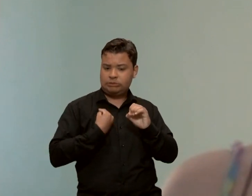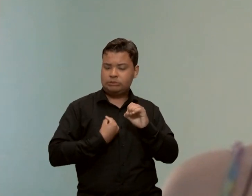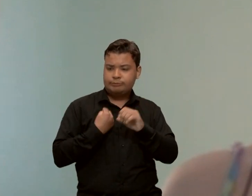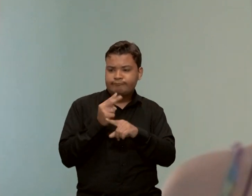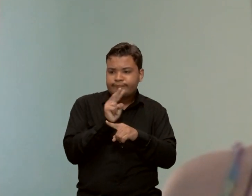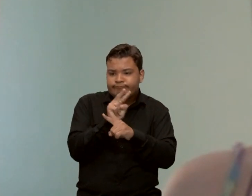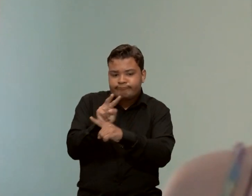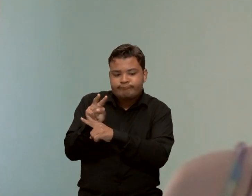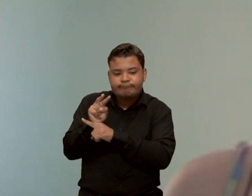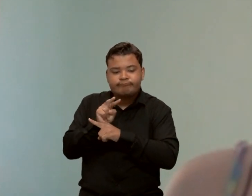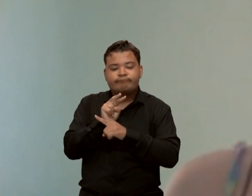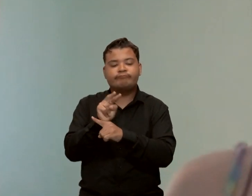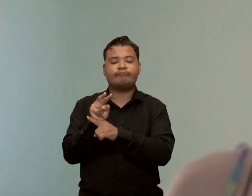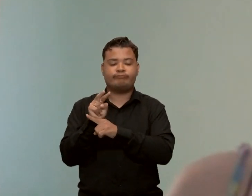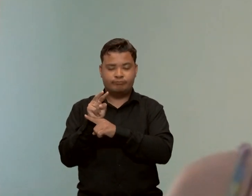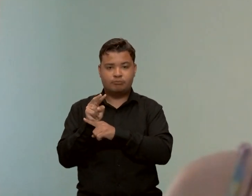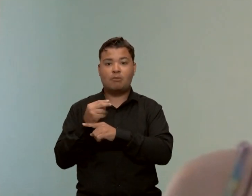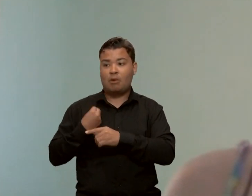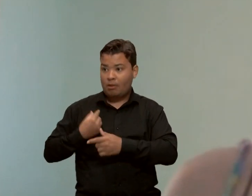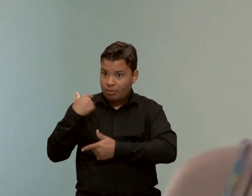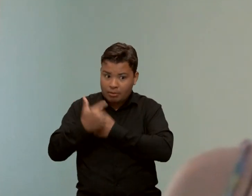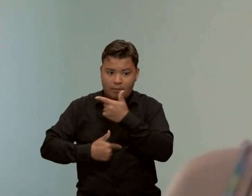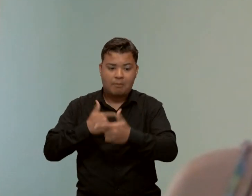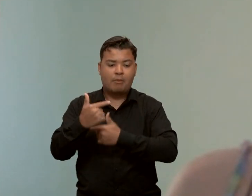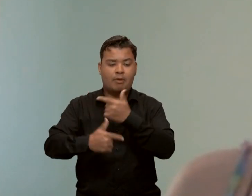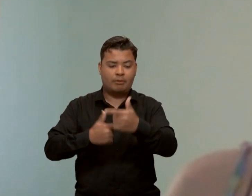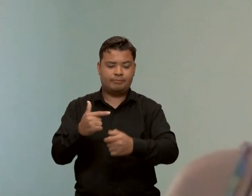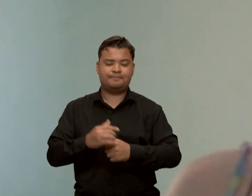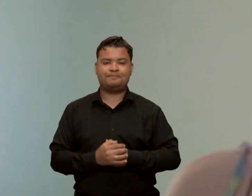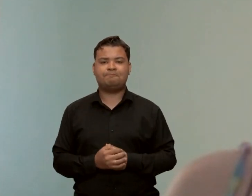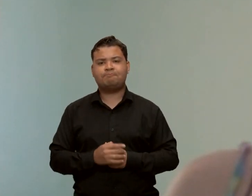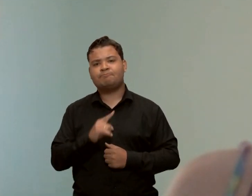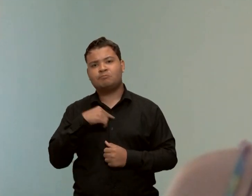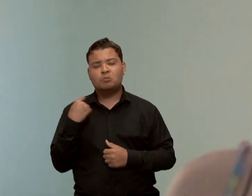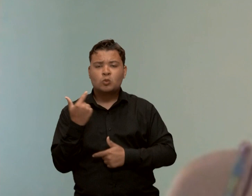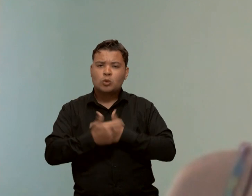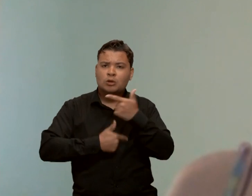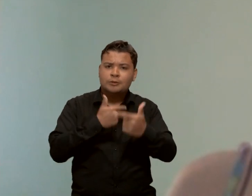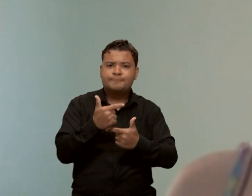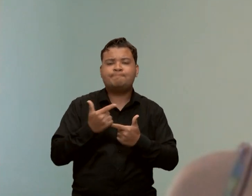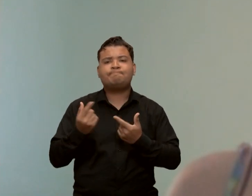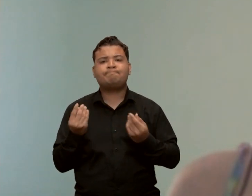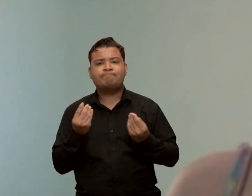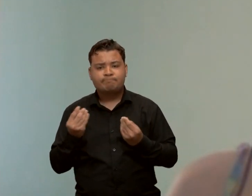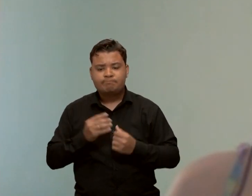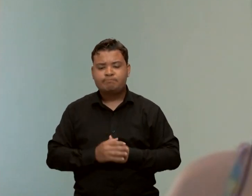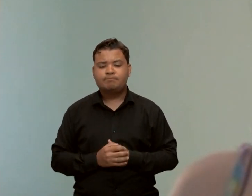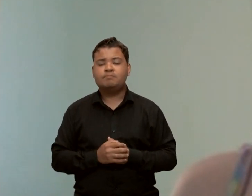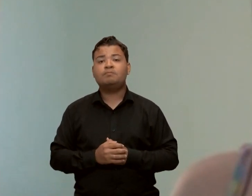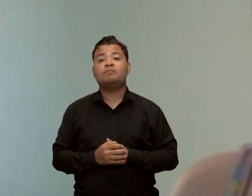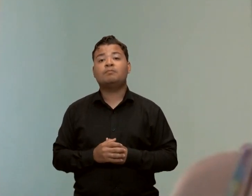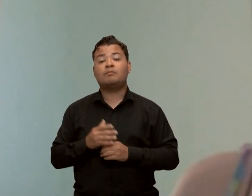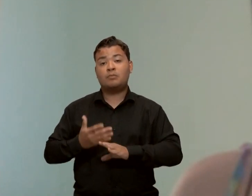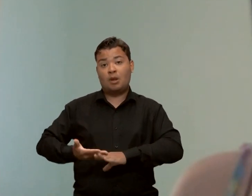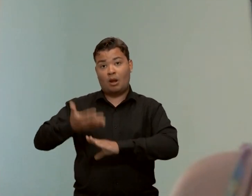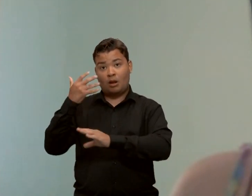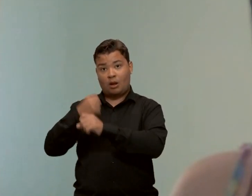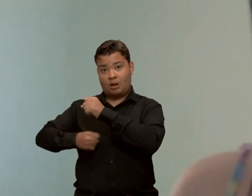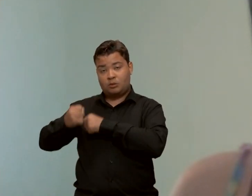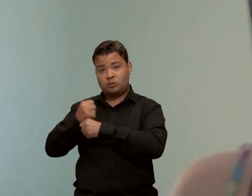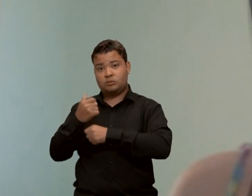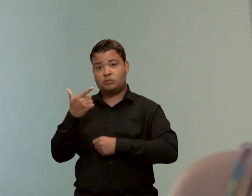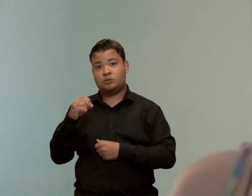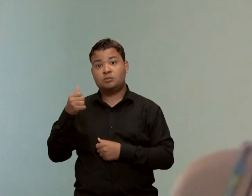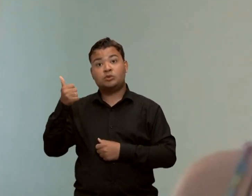desse coletivo, presentes e atuantes. Então, nós atuamos desde o final de